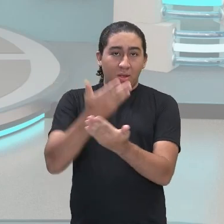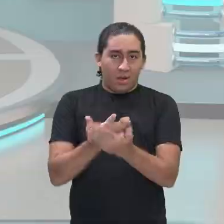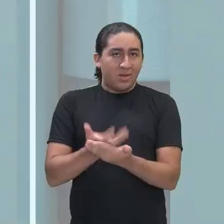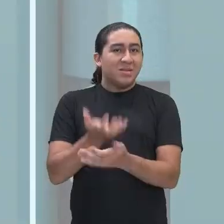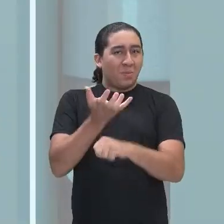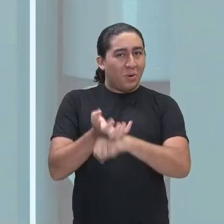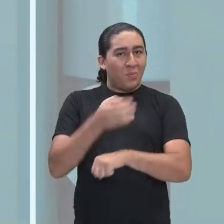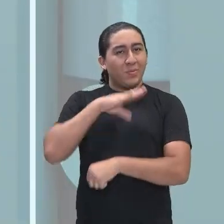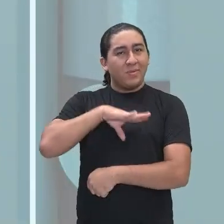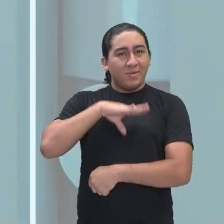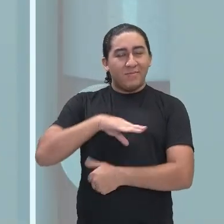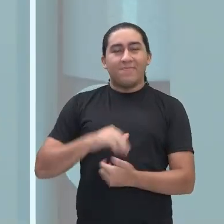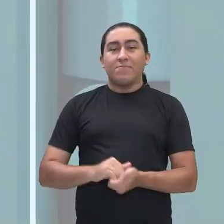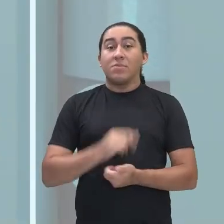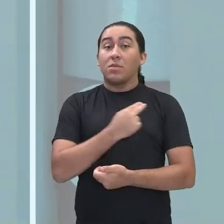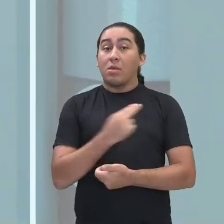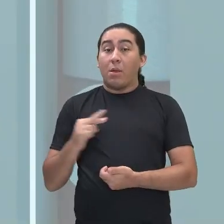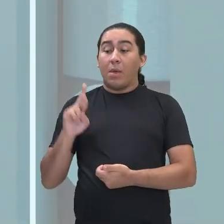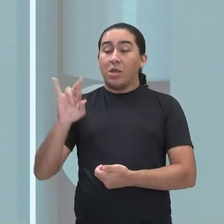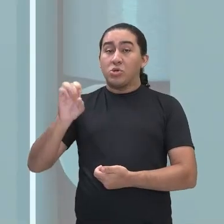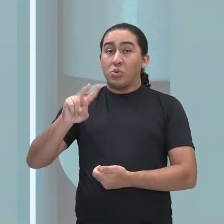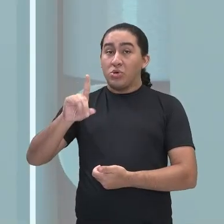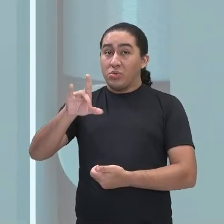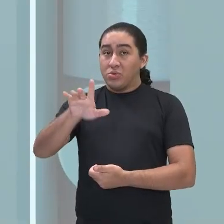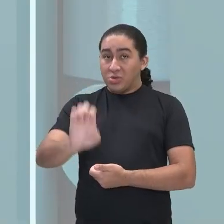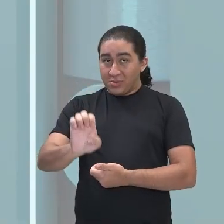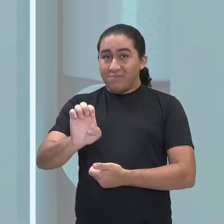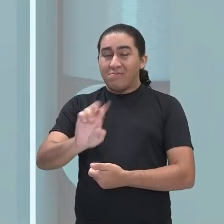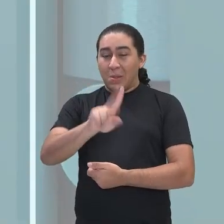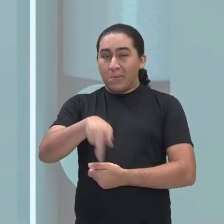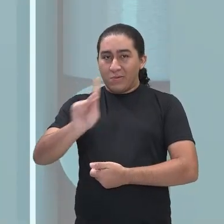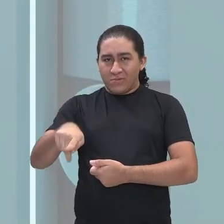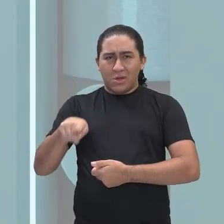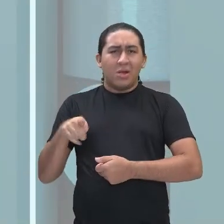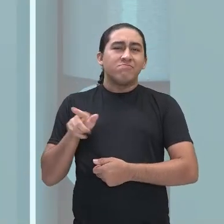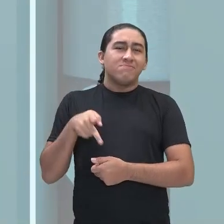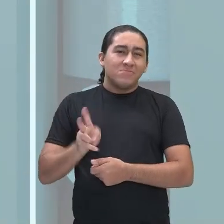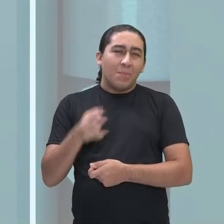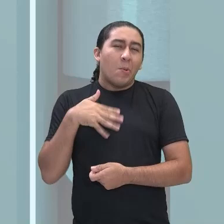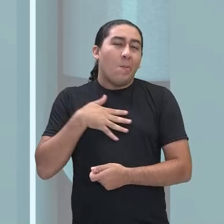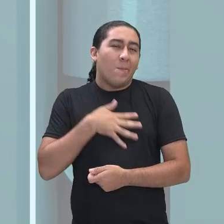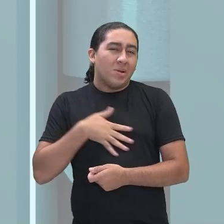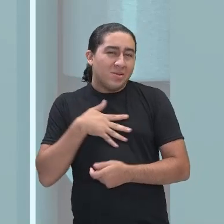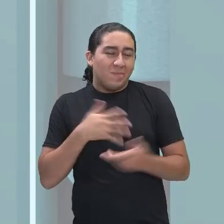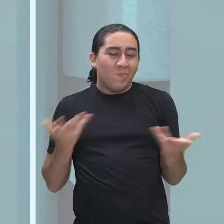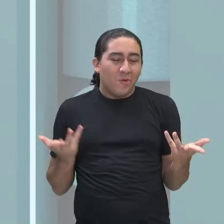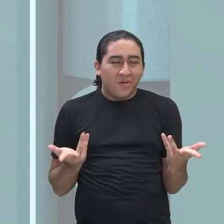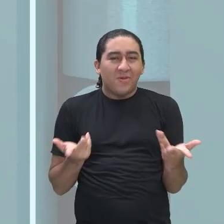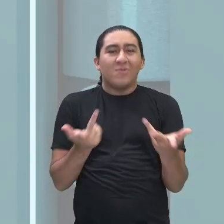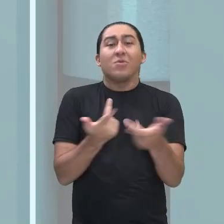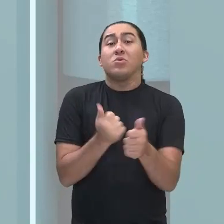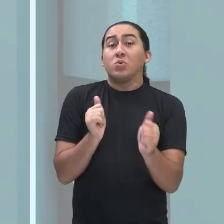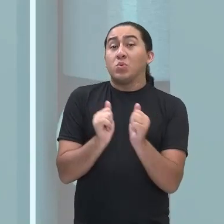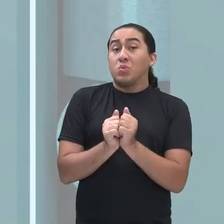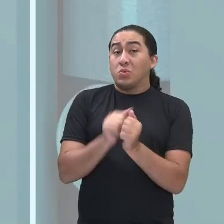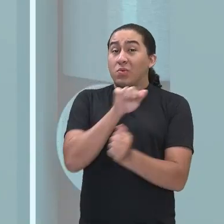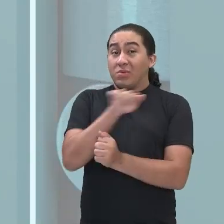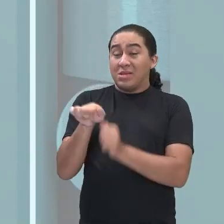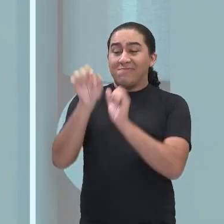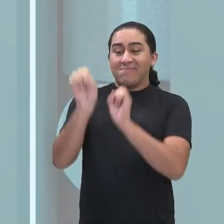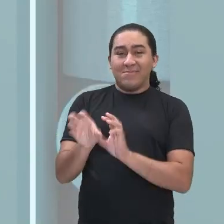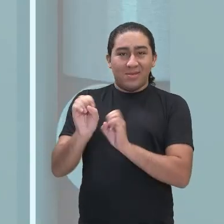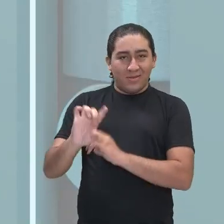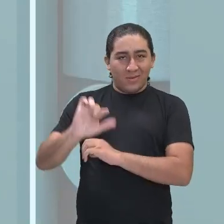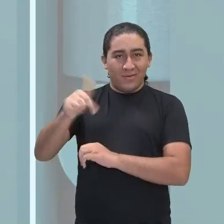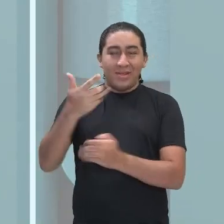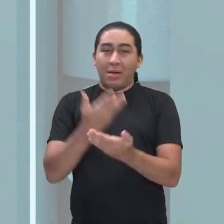portuguesa. Eu sou a professora Risonilde Araújo e é sempre um prazer ficar com vocês, né, em mais uma